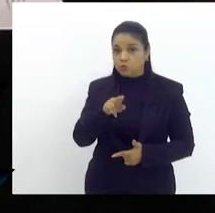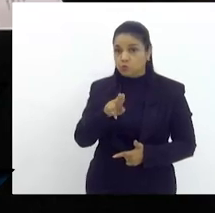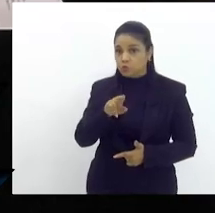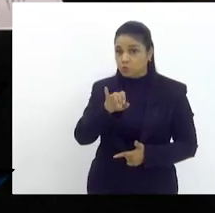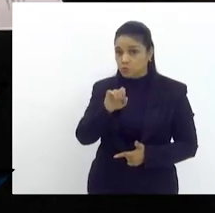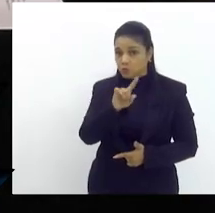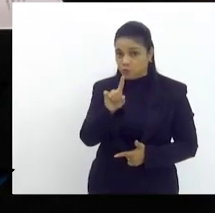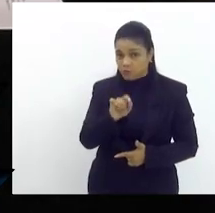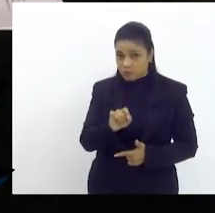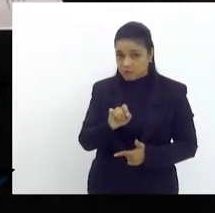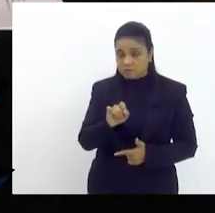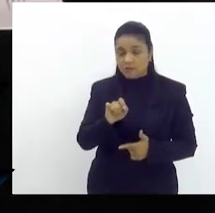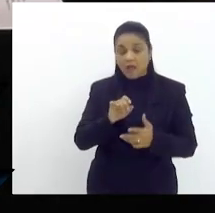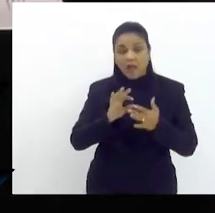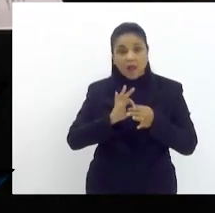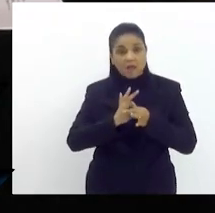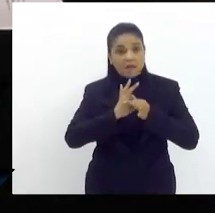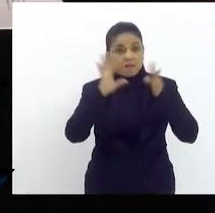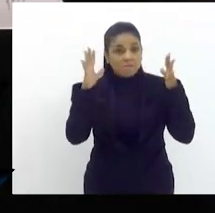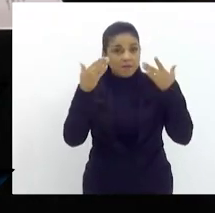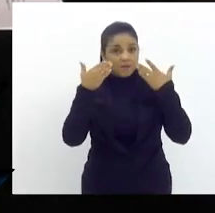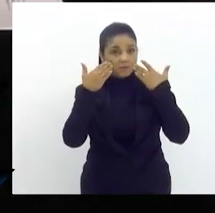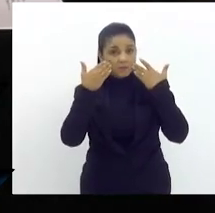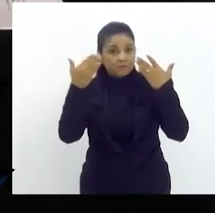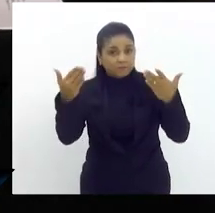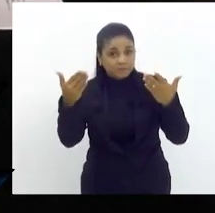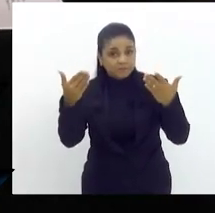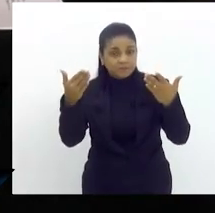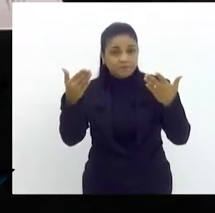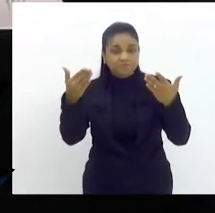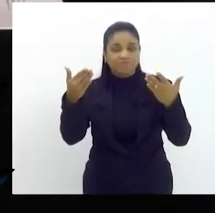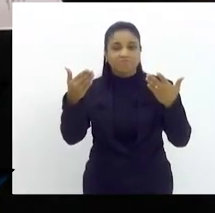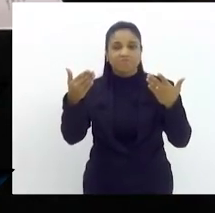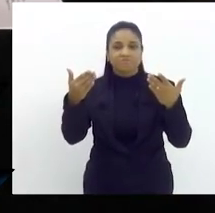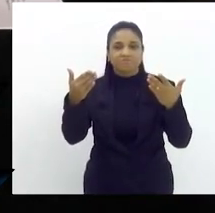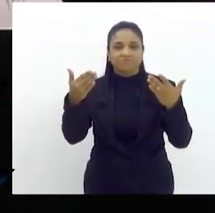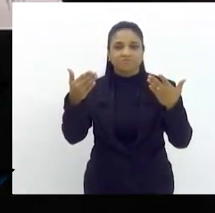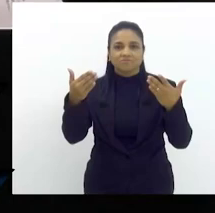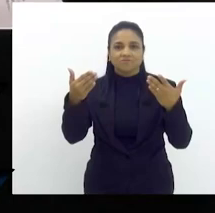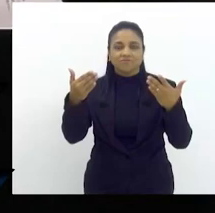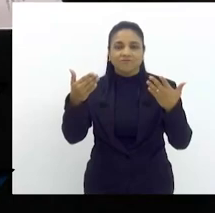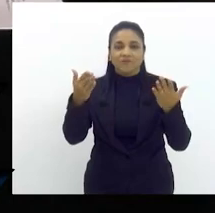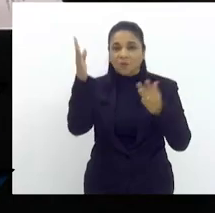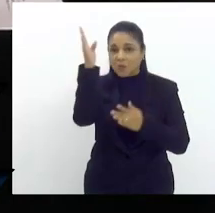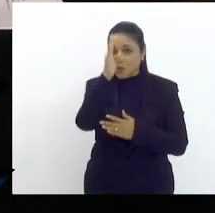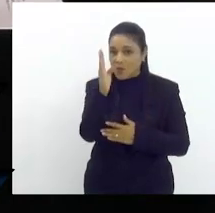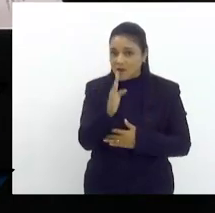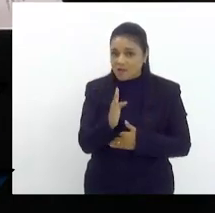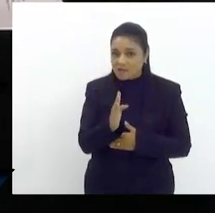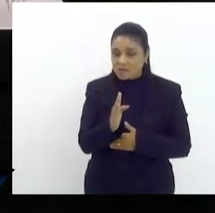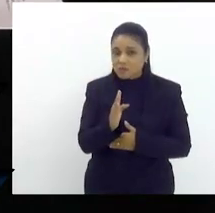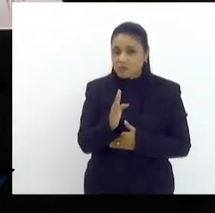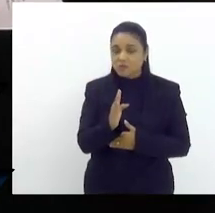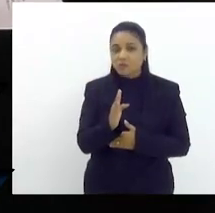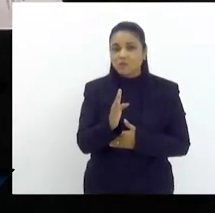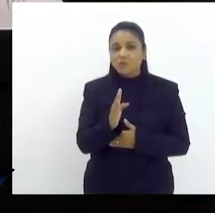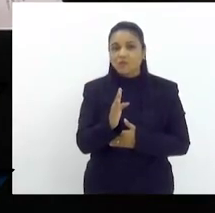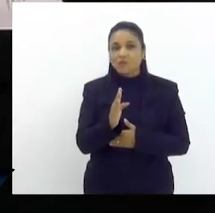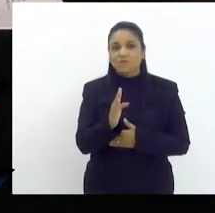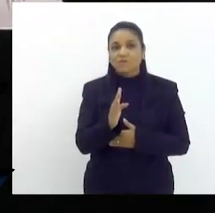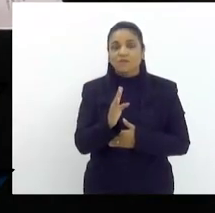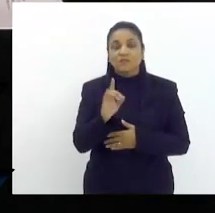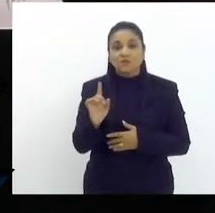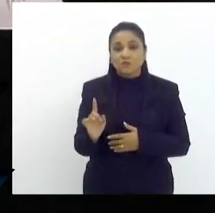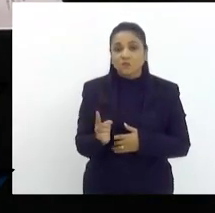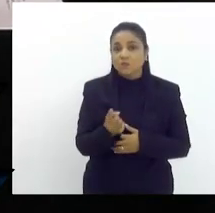onde a liberdade de expressão no país e diga-se de passagem a liberdade de expressão de